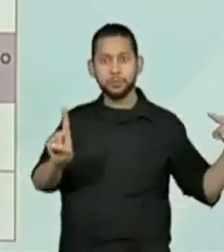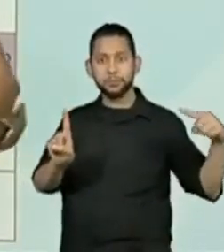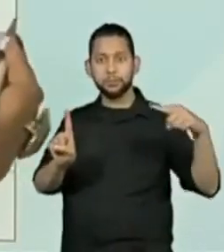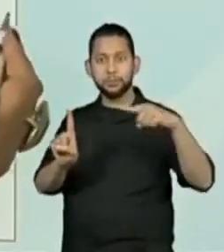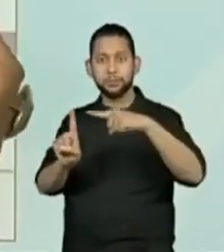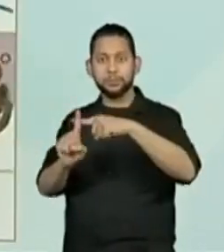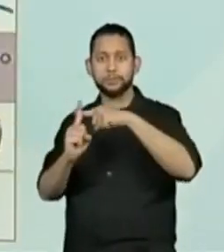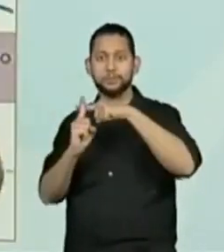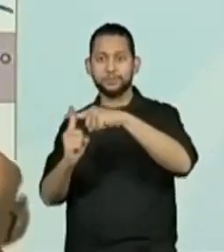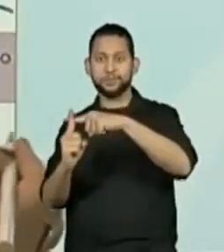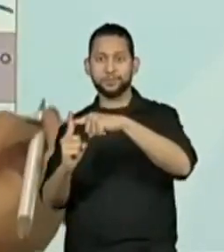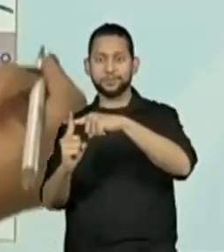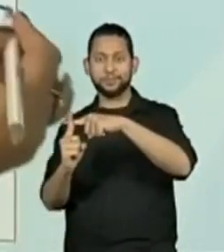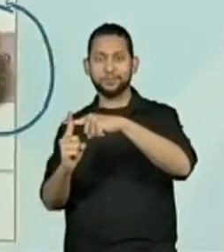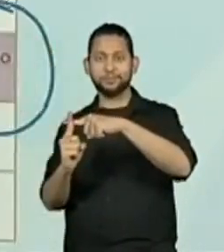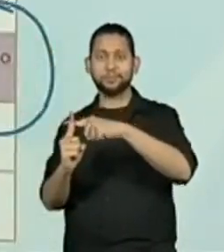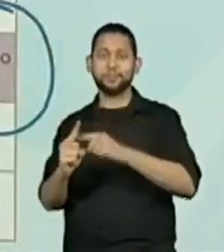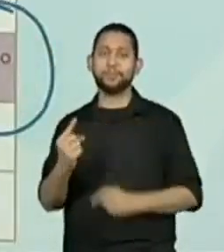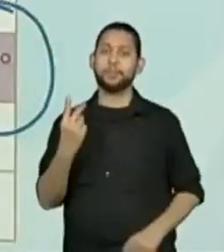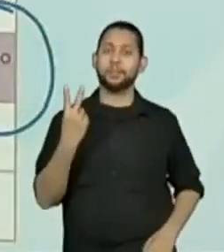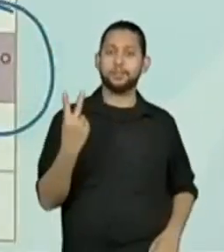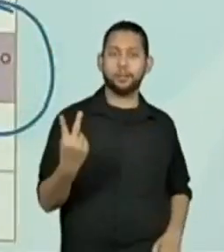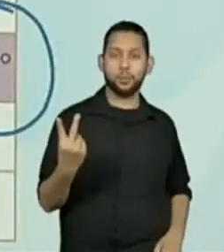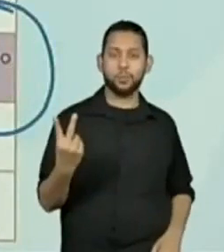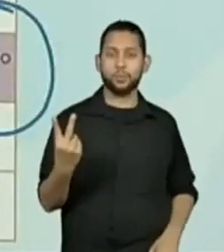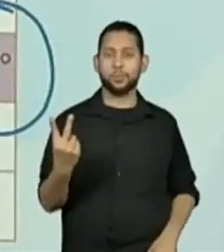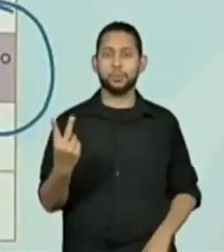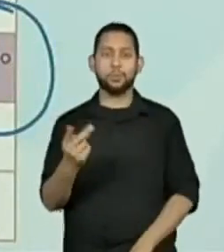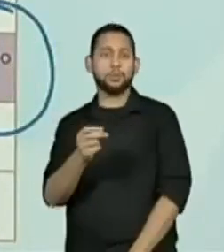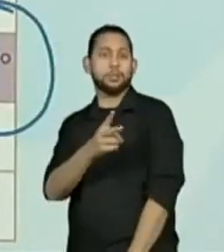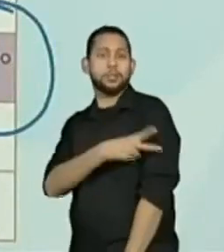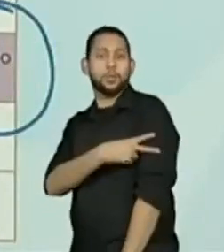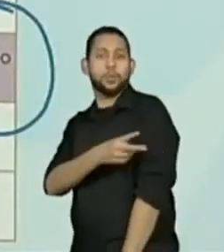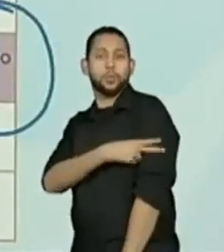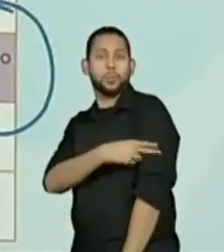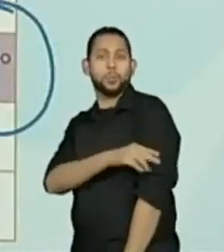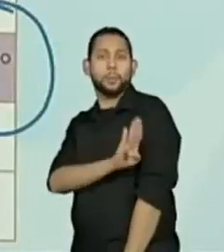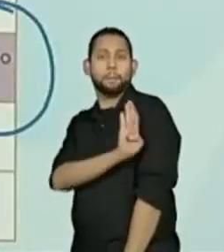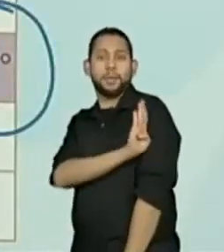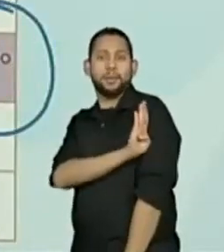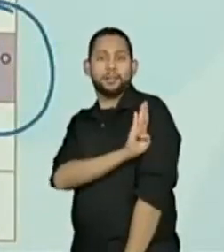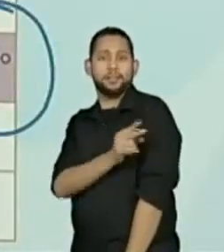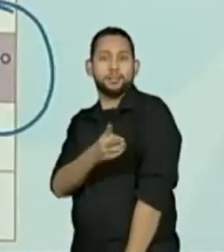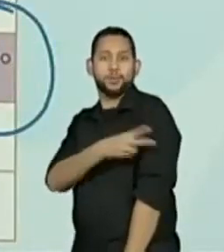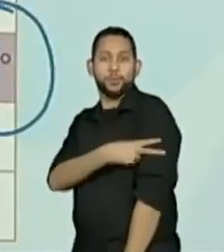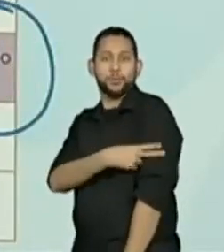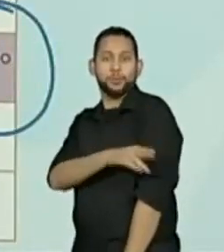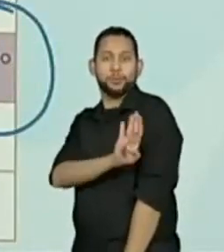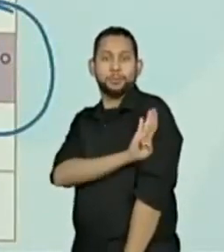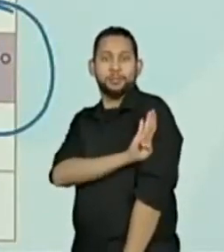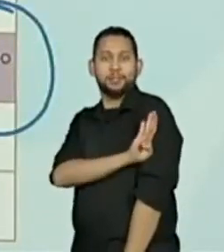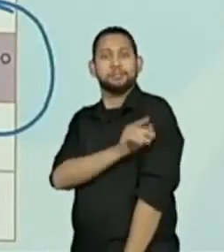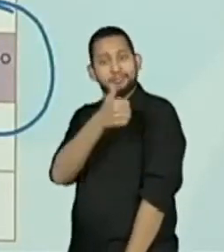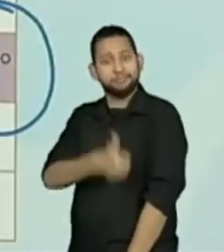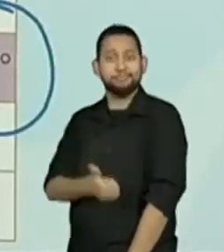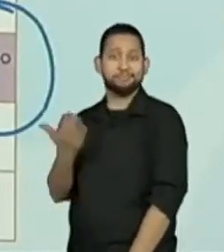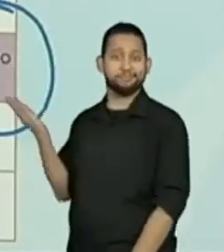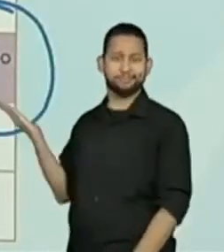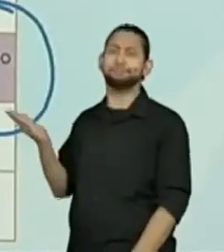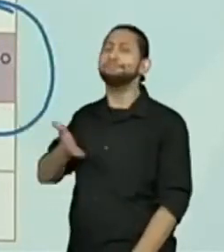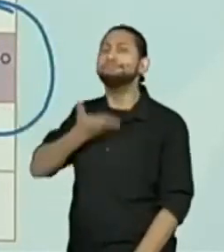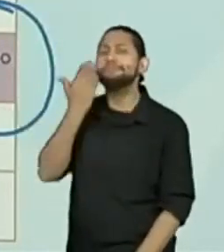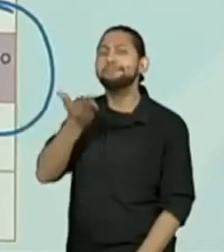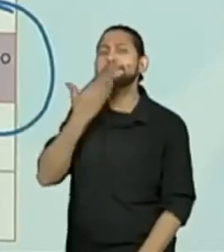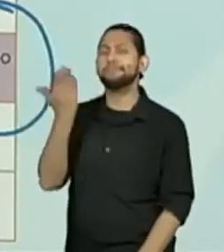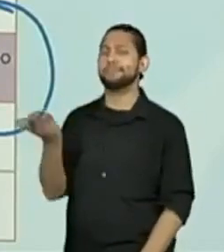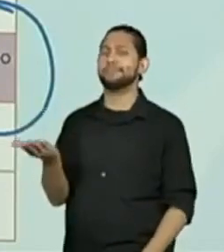turma do segundo ano B. Certo? Até aí fácil, né? Aí